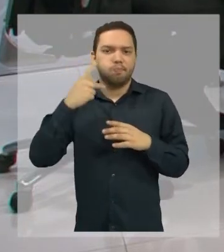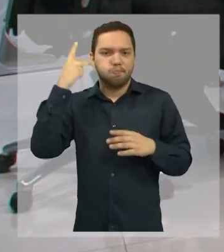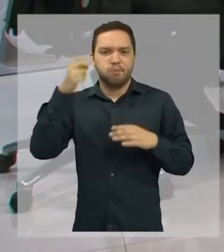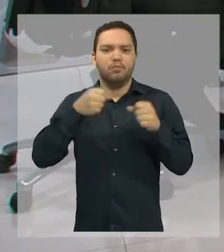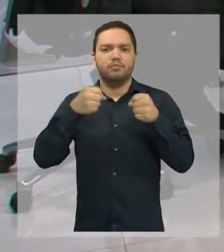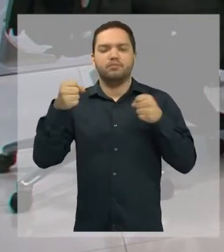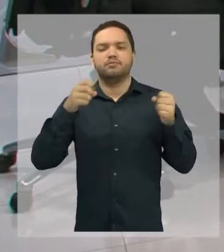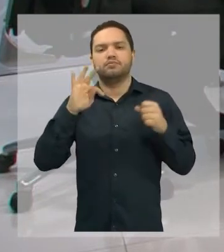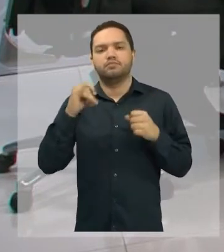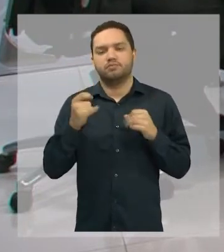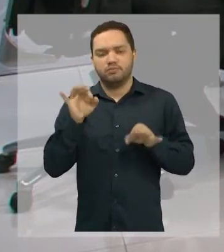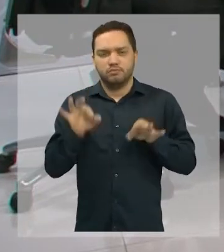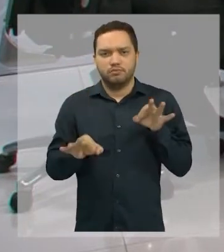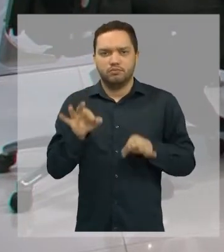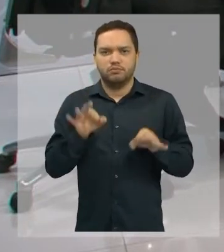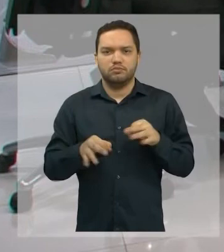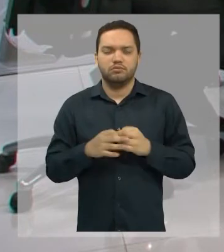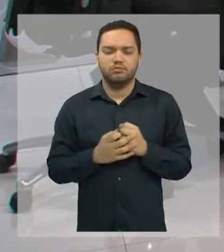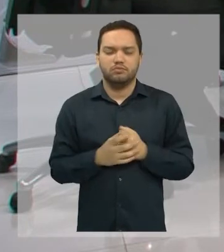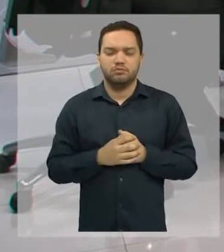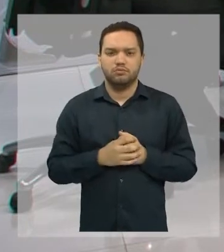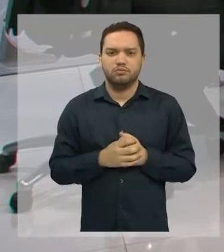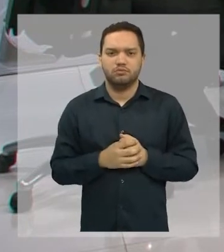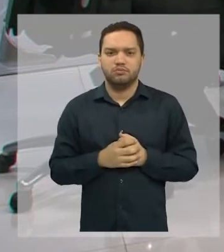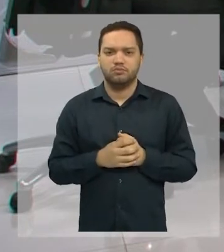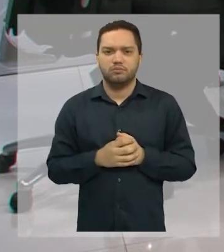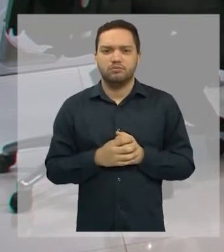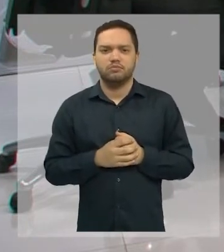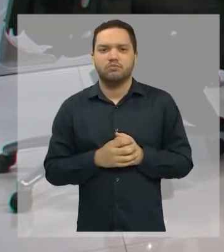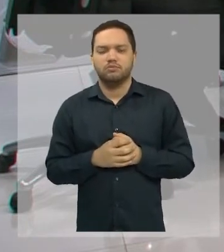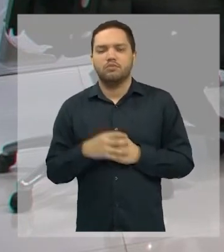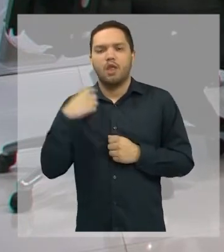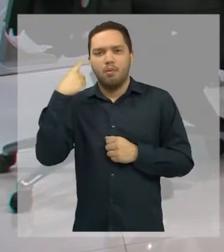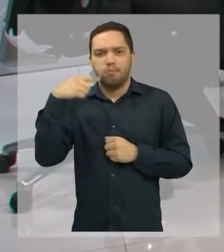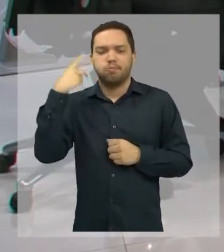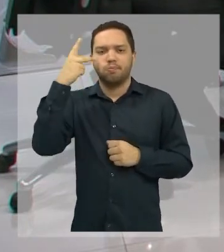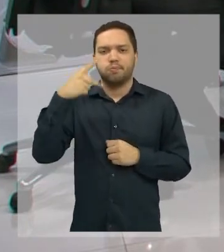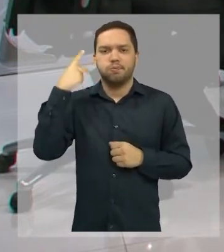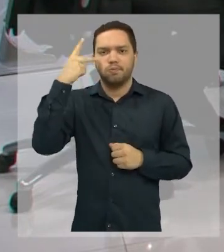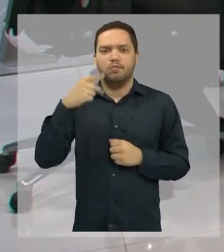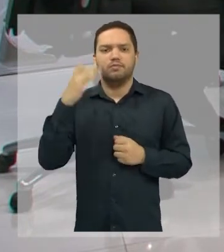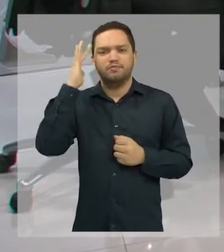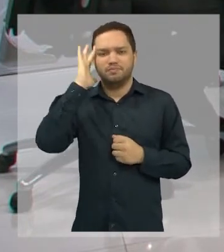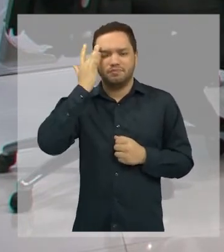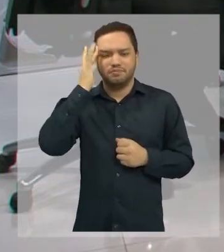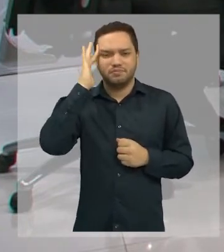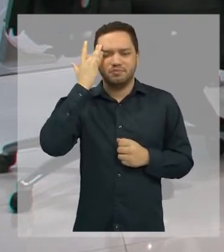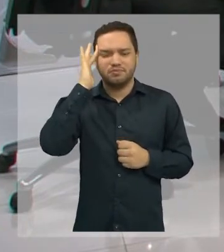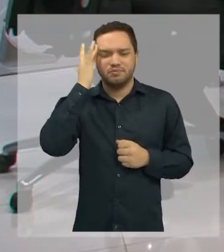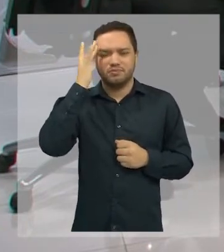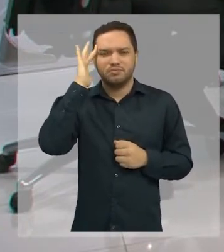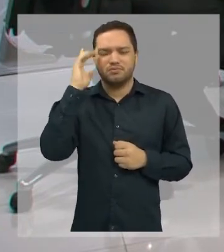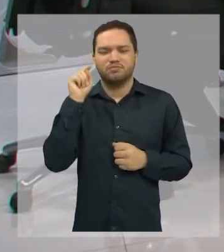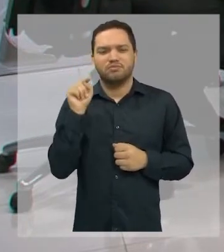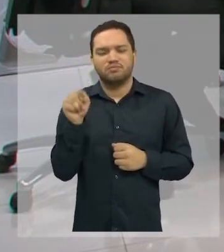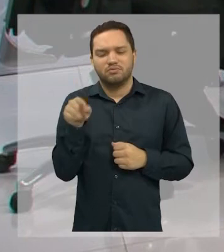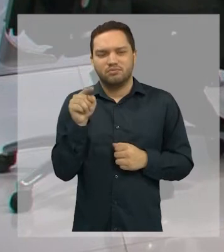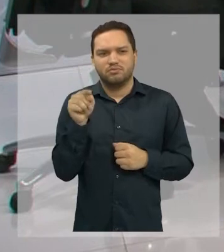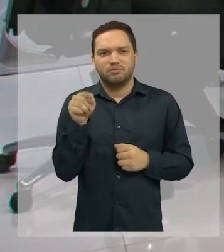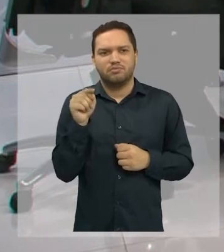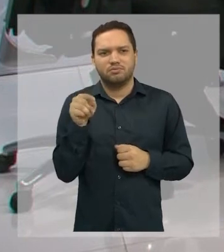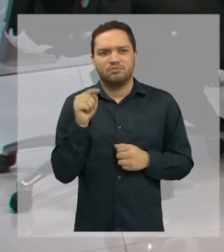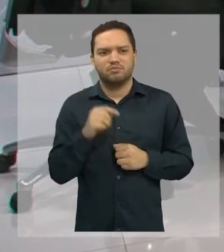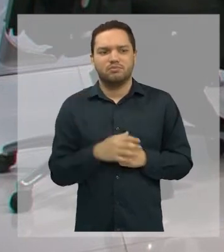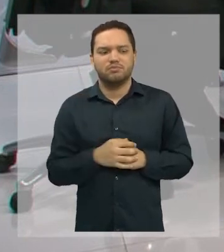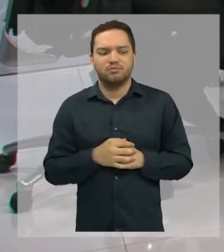tribunais. 1/5 dos tribunais ser constituído por advogados e promotores. Eu acho que isso como que é